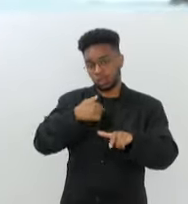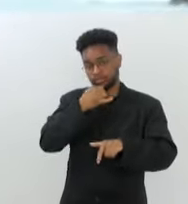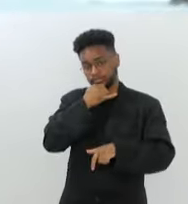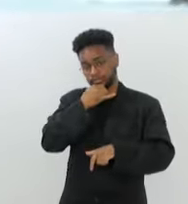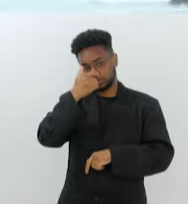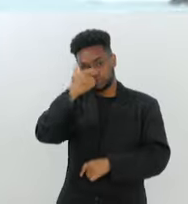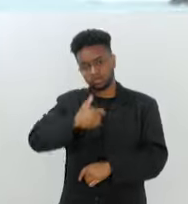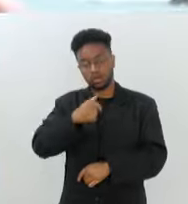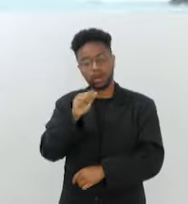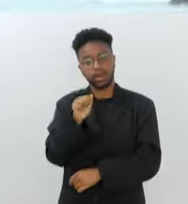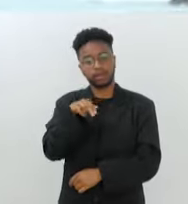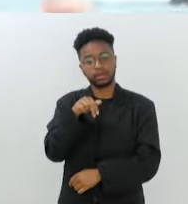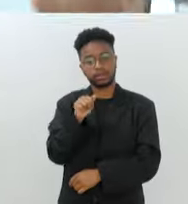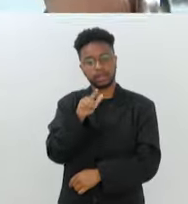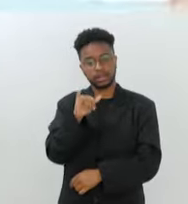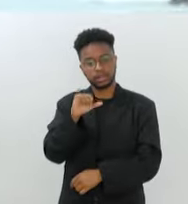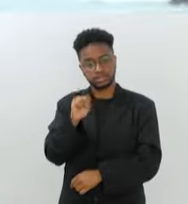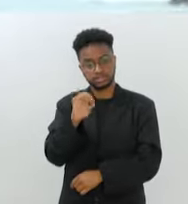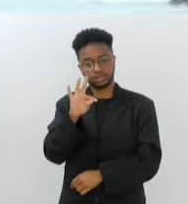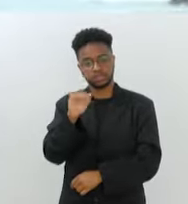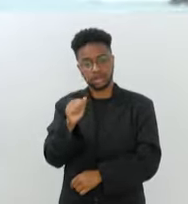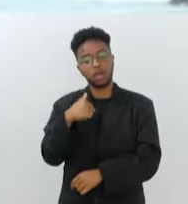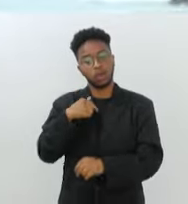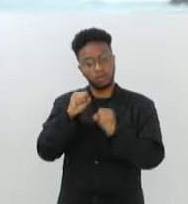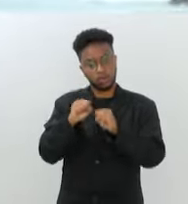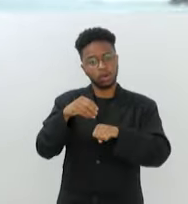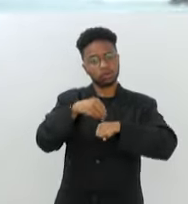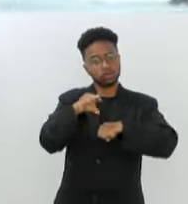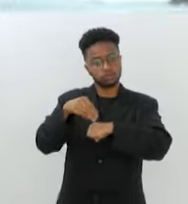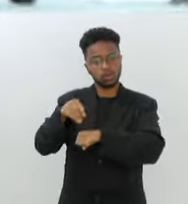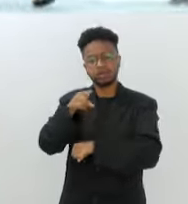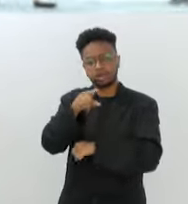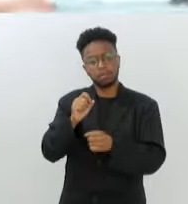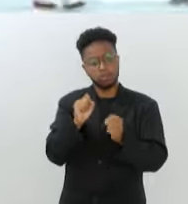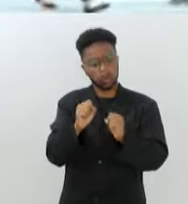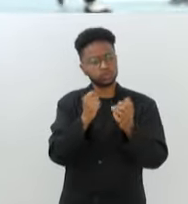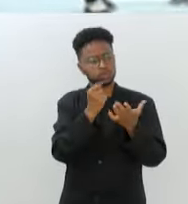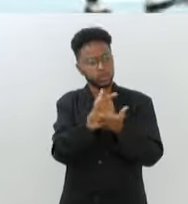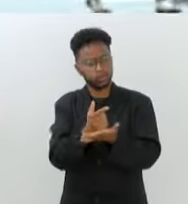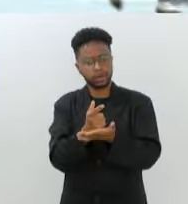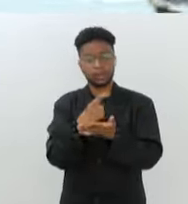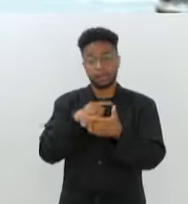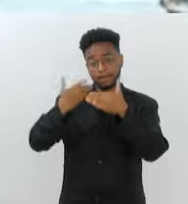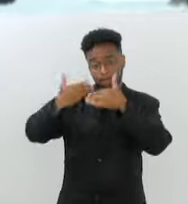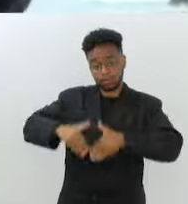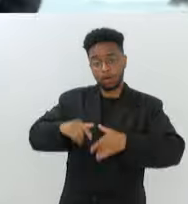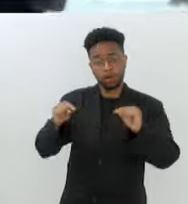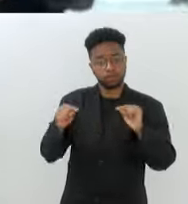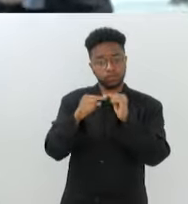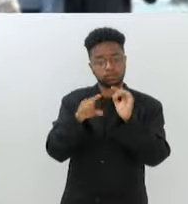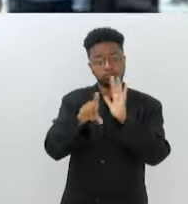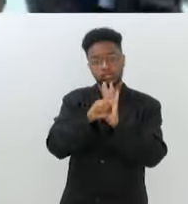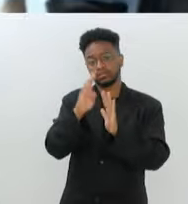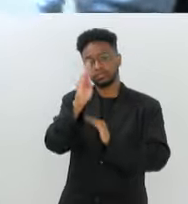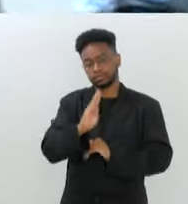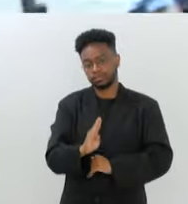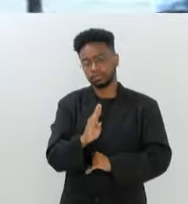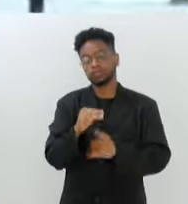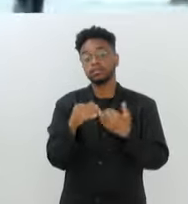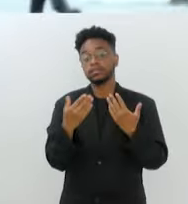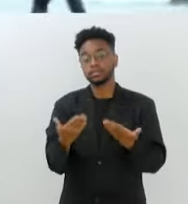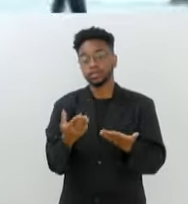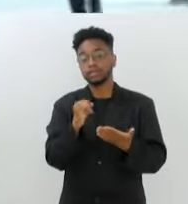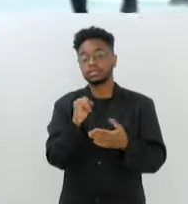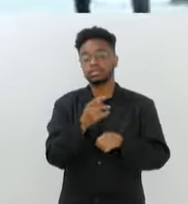certificado. Então, eu posso recomendar, você compra, você fez uma prova dentro da lei do Brasil. Então, você procurar